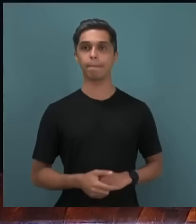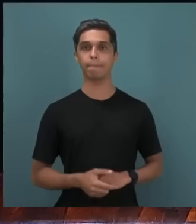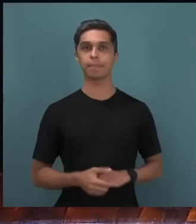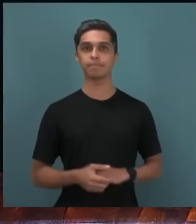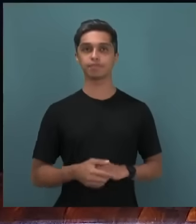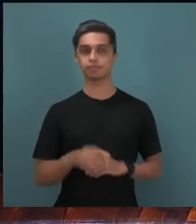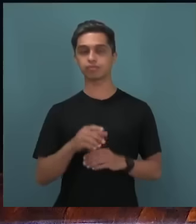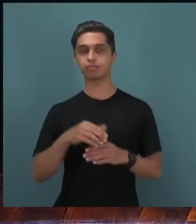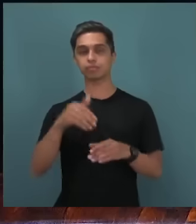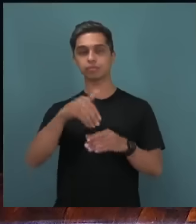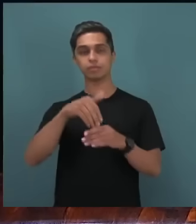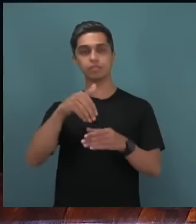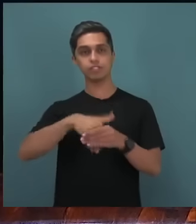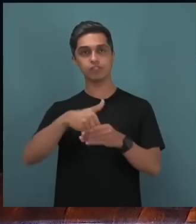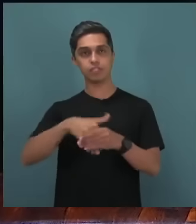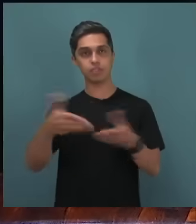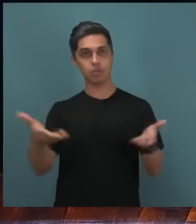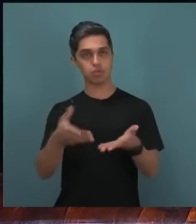dia.